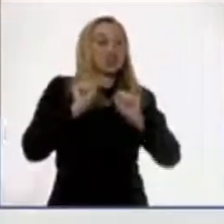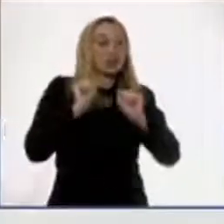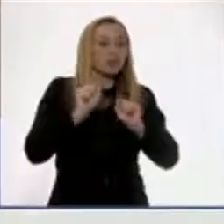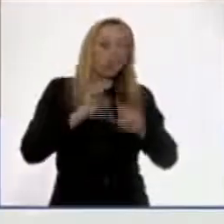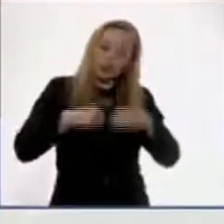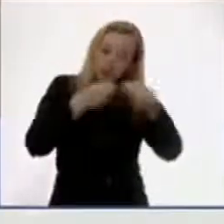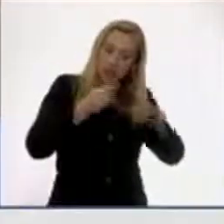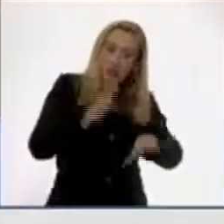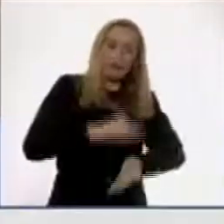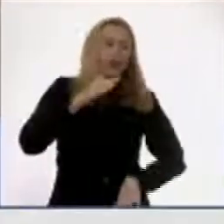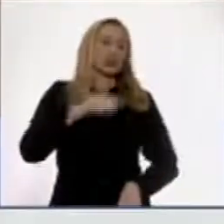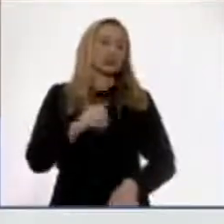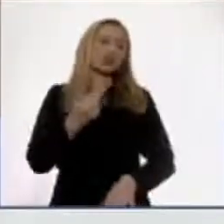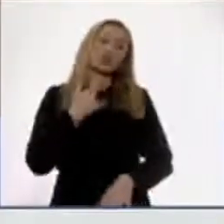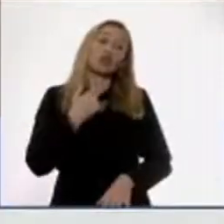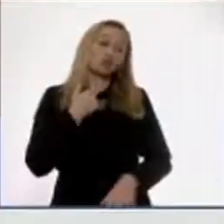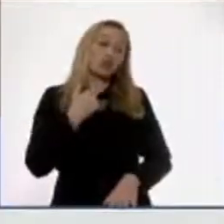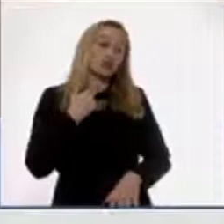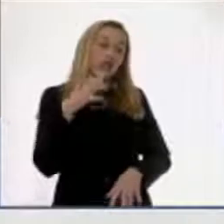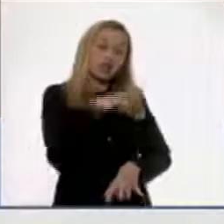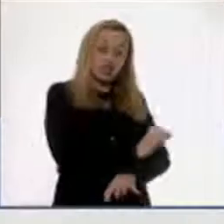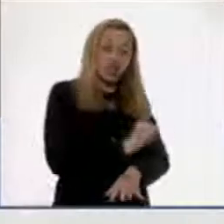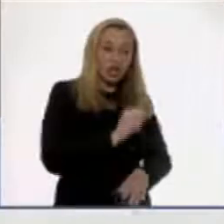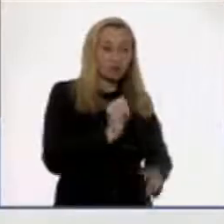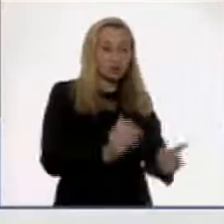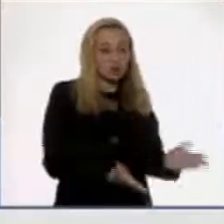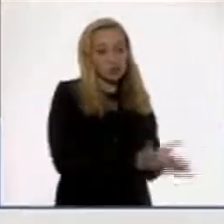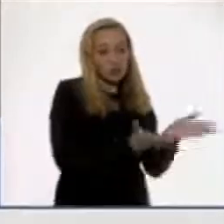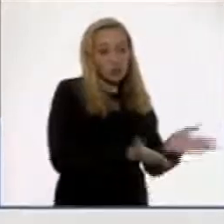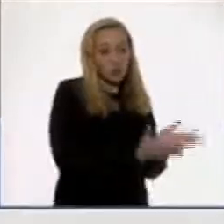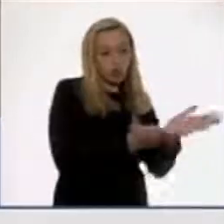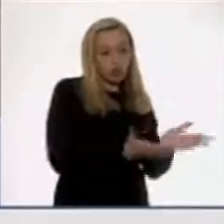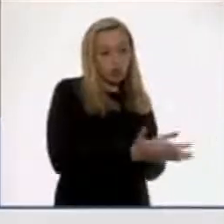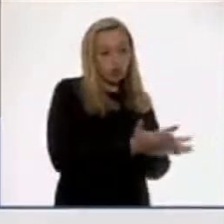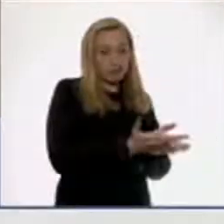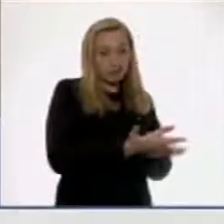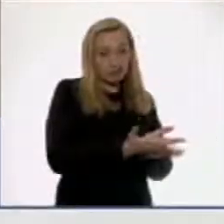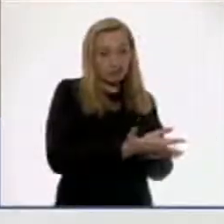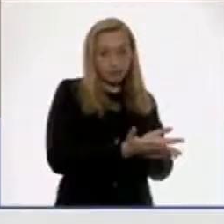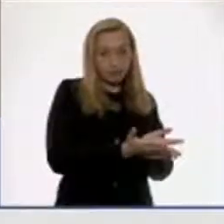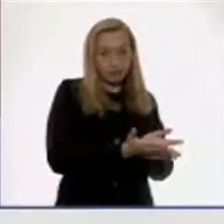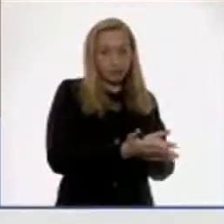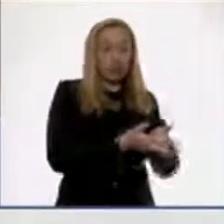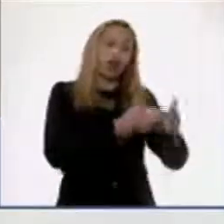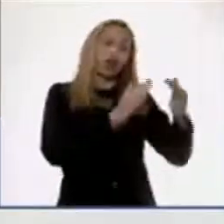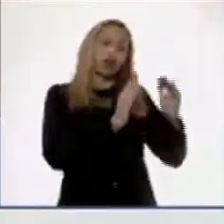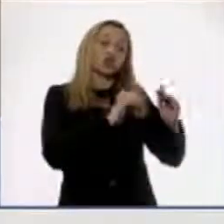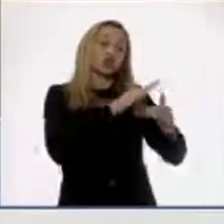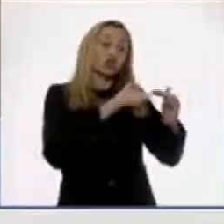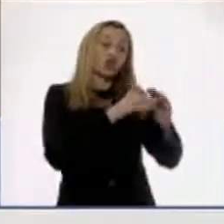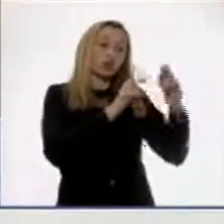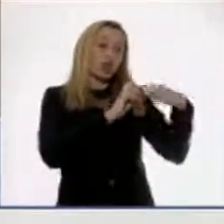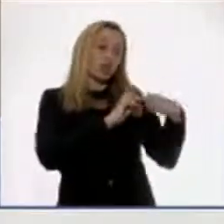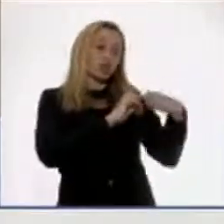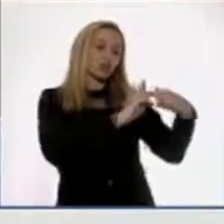contribuir mais. O que não dá é para colocar toda a